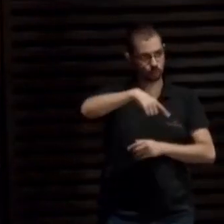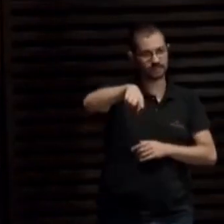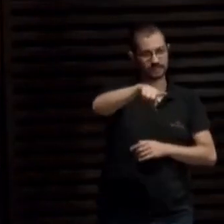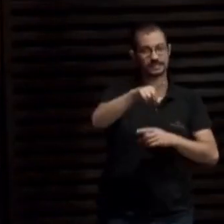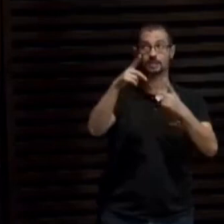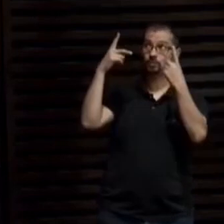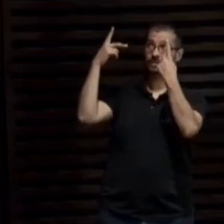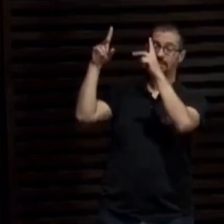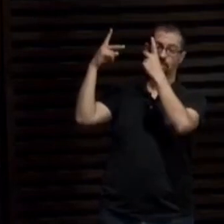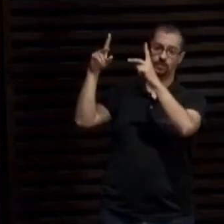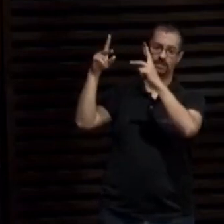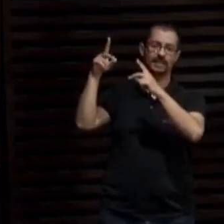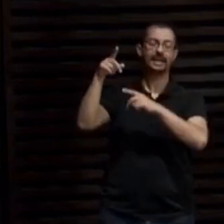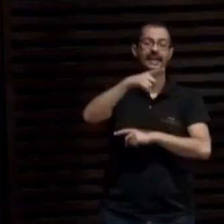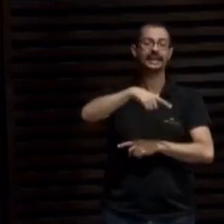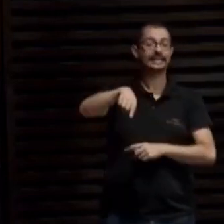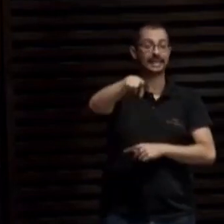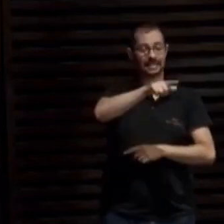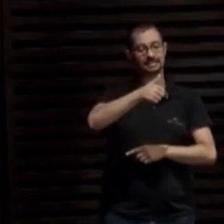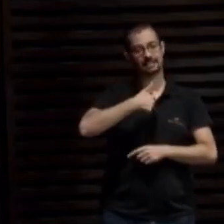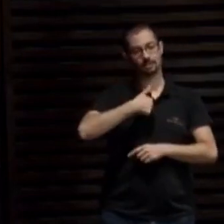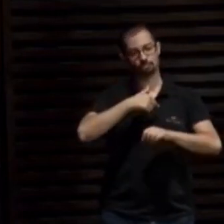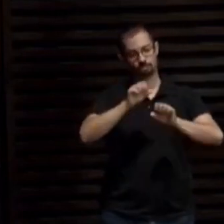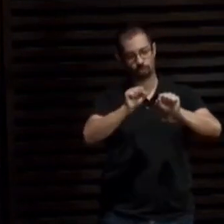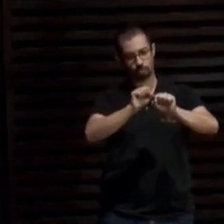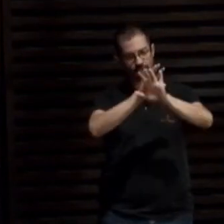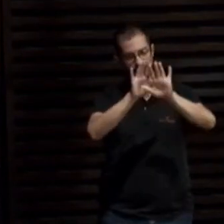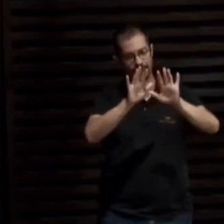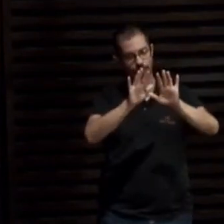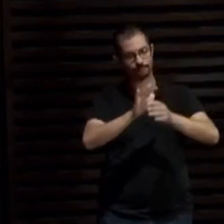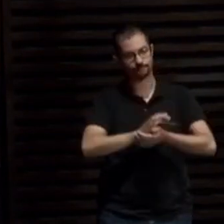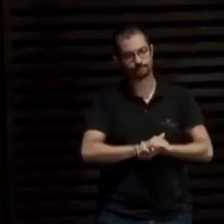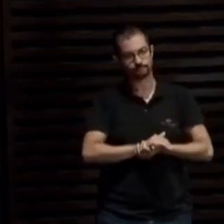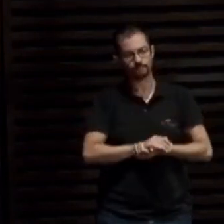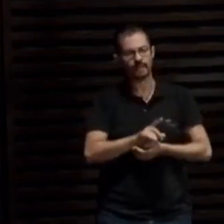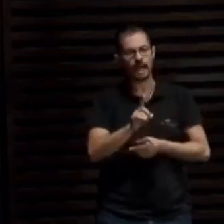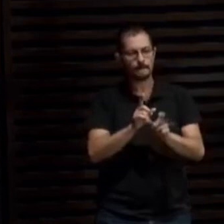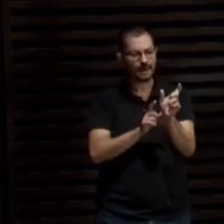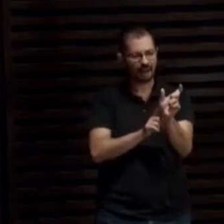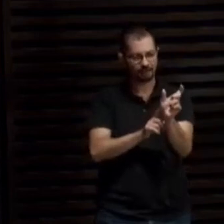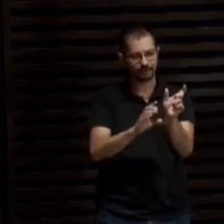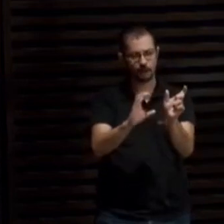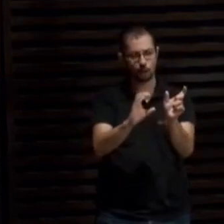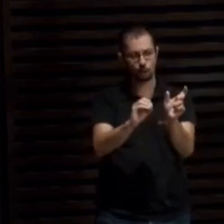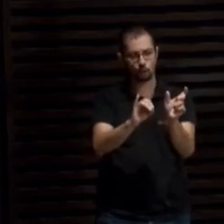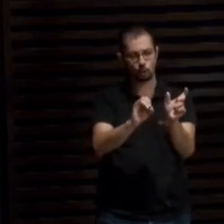e neles eu sou glorificado. Não existe a palavra coisas.